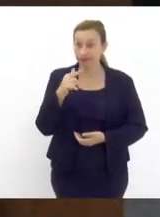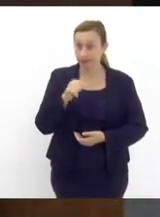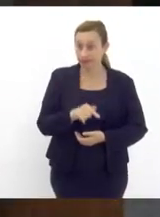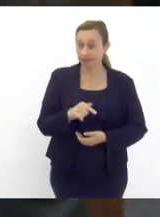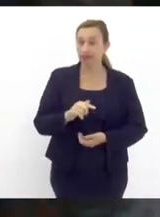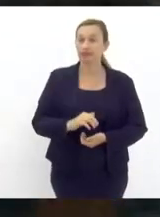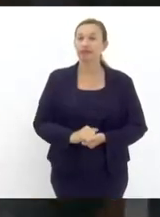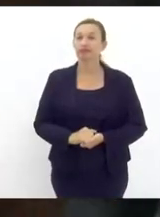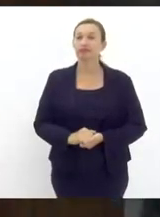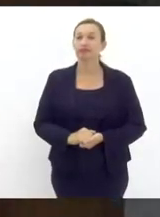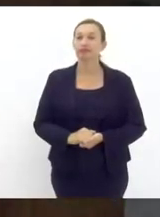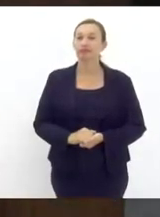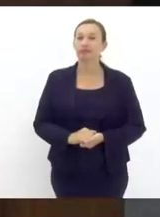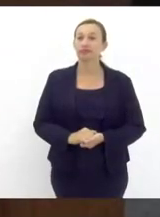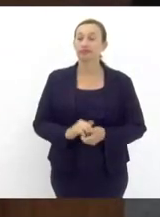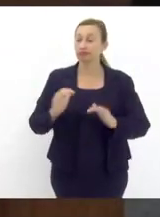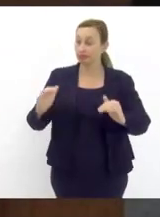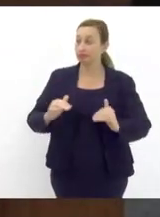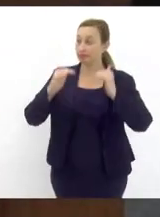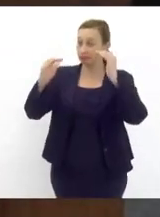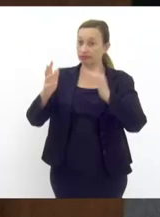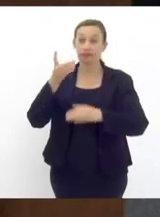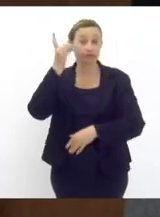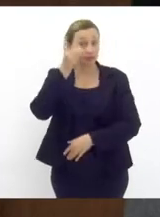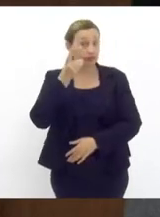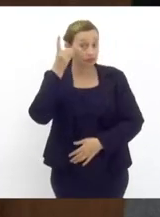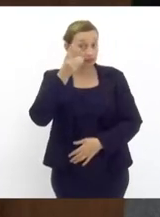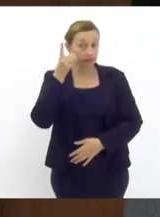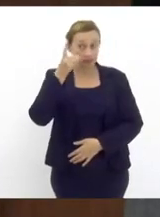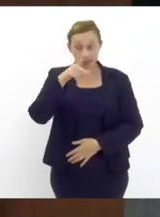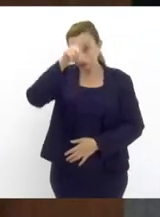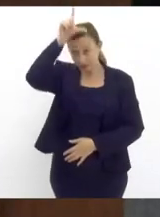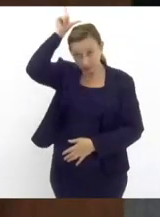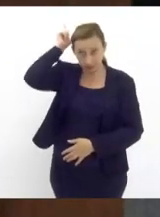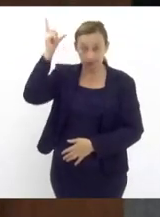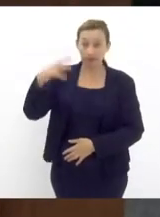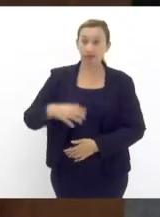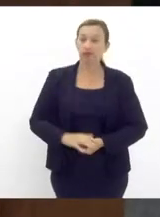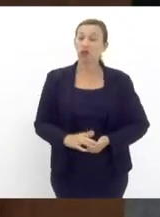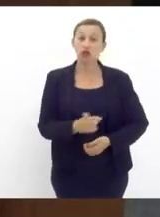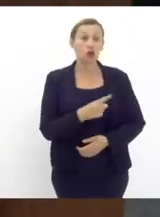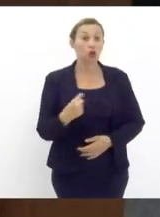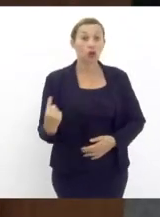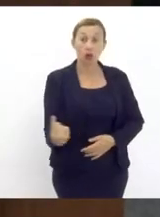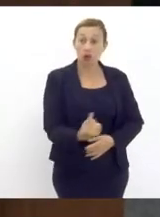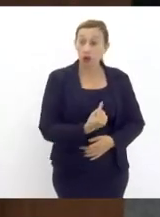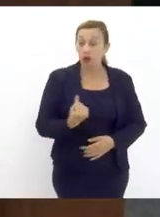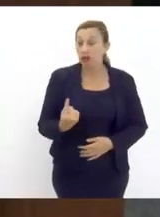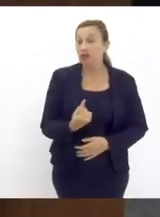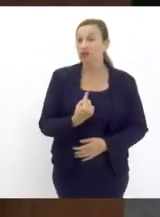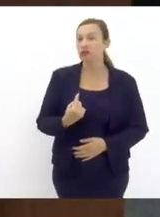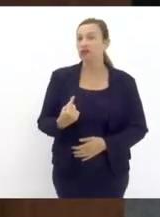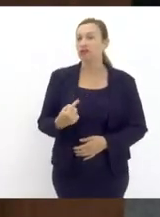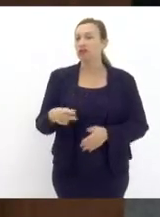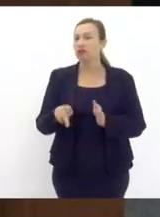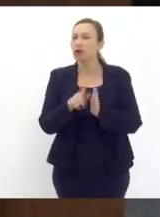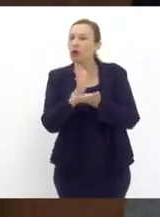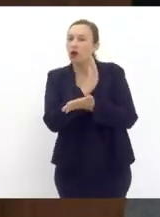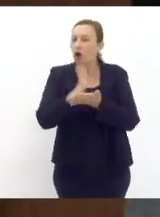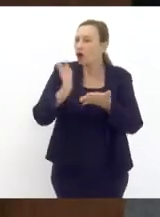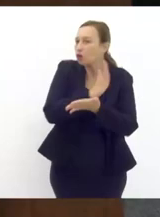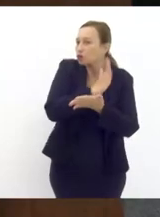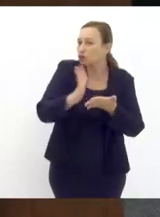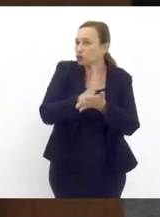do excelentíssimo Deputado Luiz Paulo no seguinte sentido né nós fazemos parte de alguns movimentos